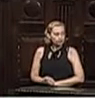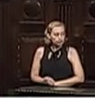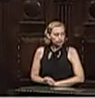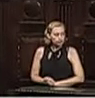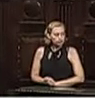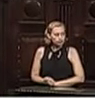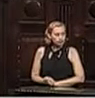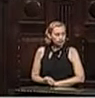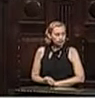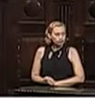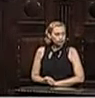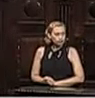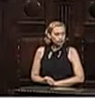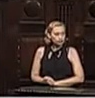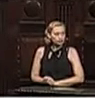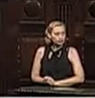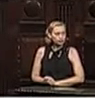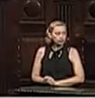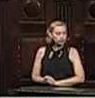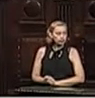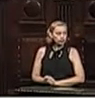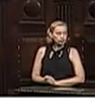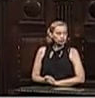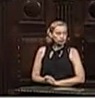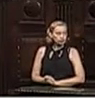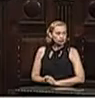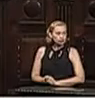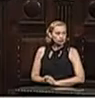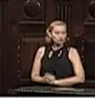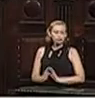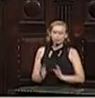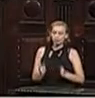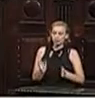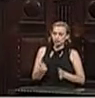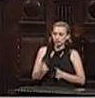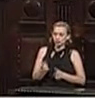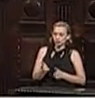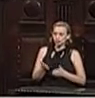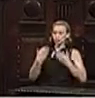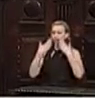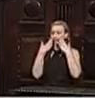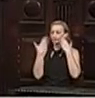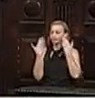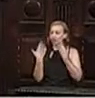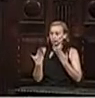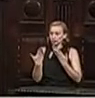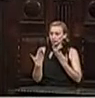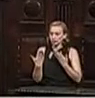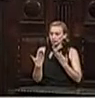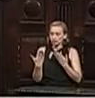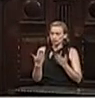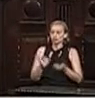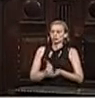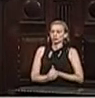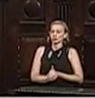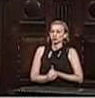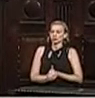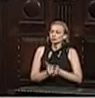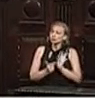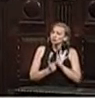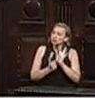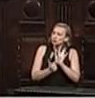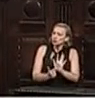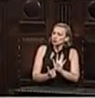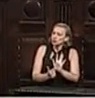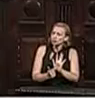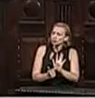nossa Procuradoria da Casa já apresentou não é defesa ainda, é uma